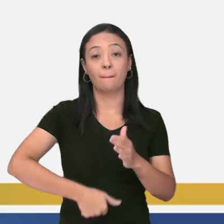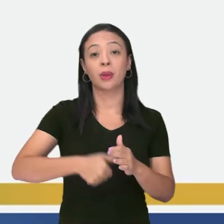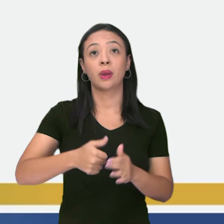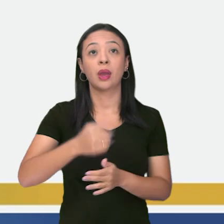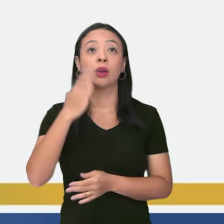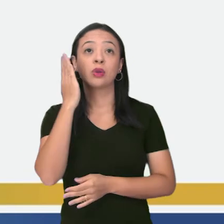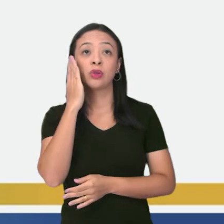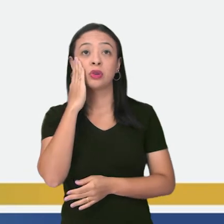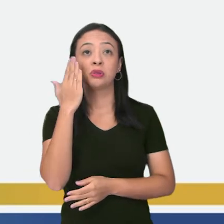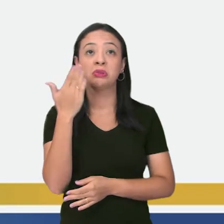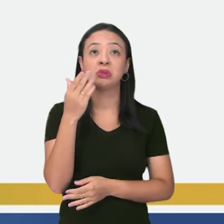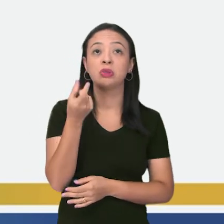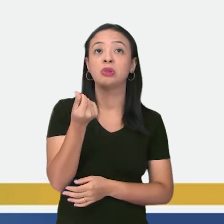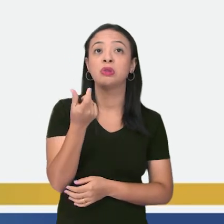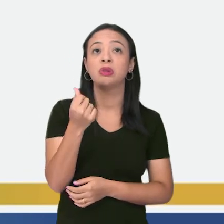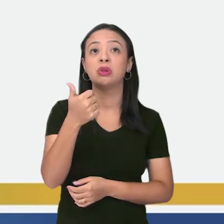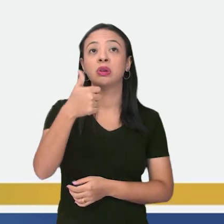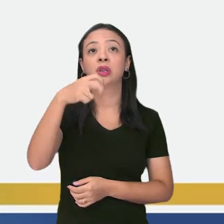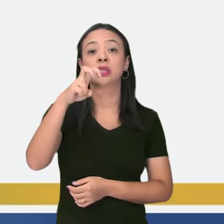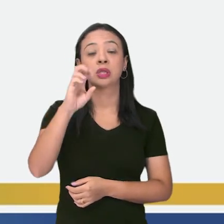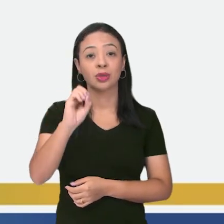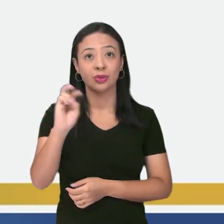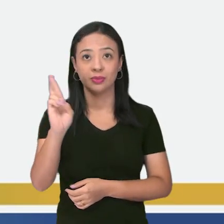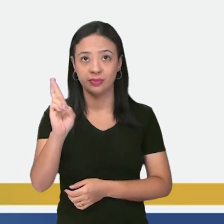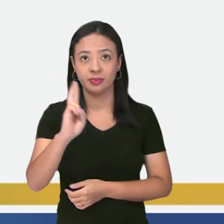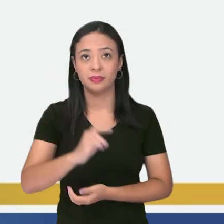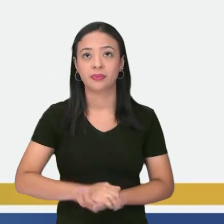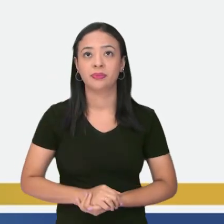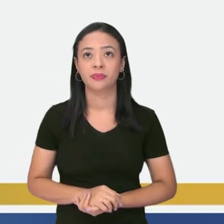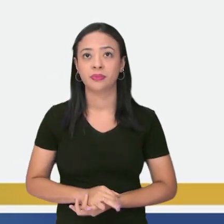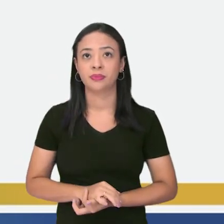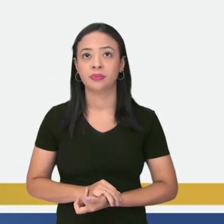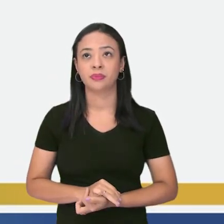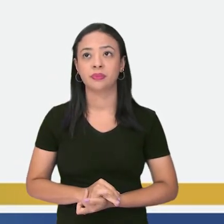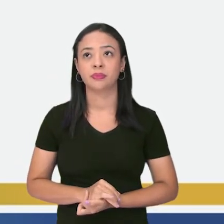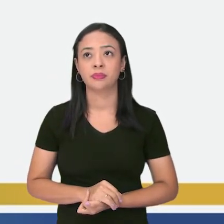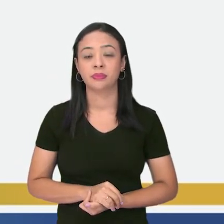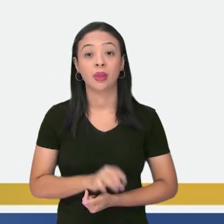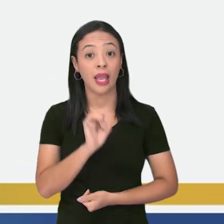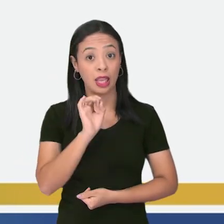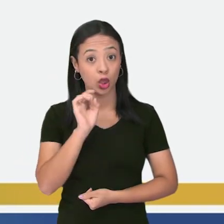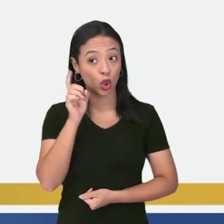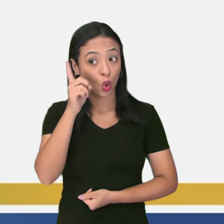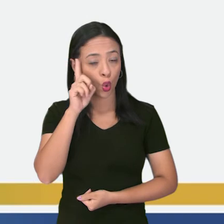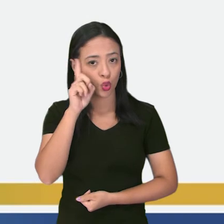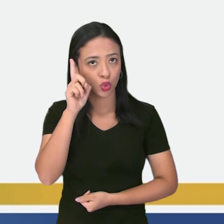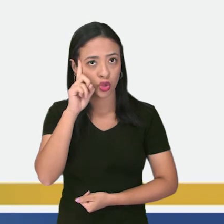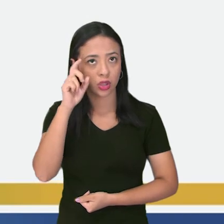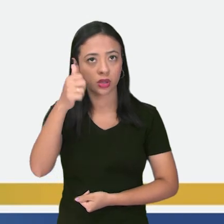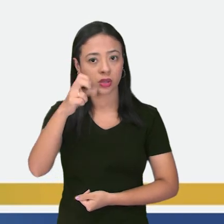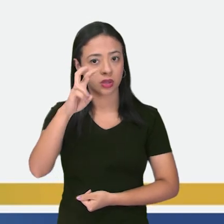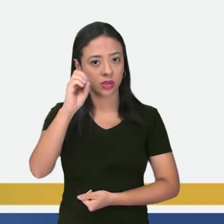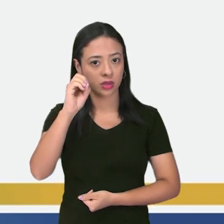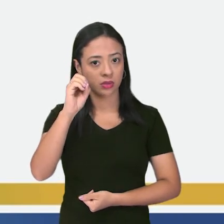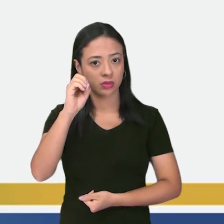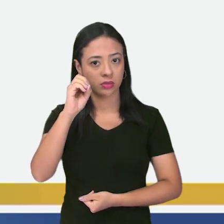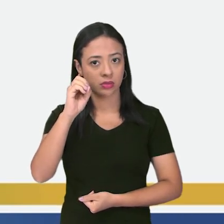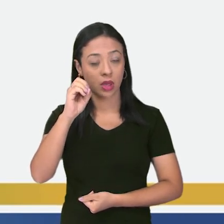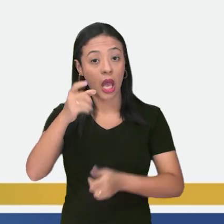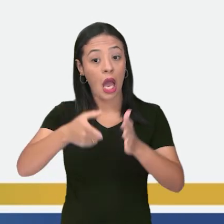custaria R$ 150, preço da diária, fora da